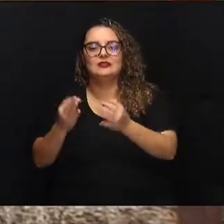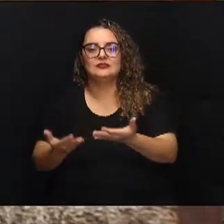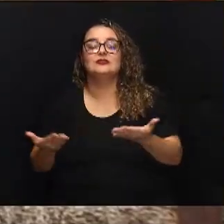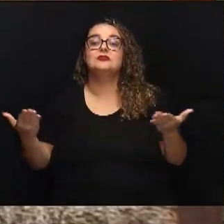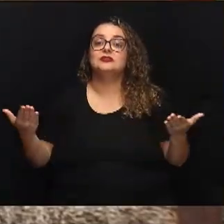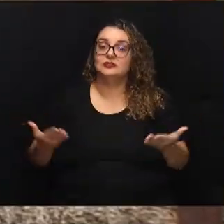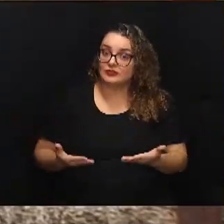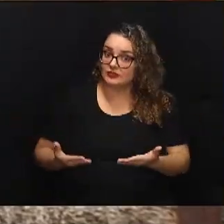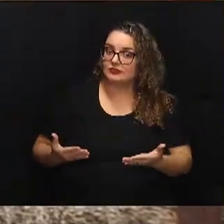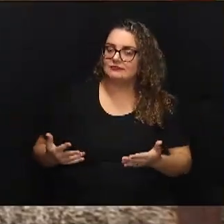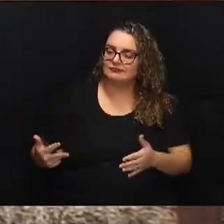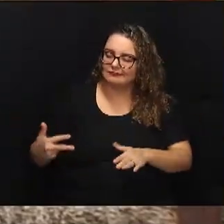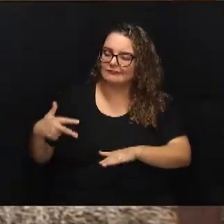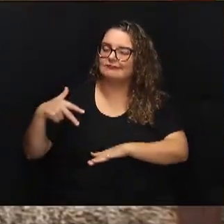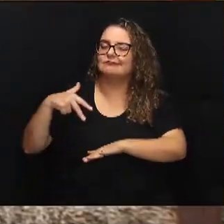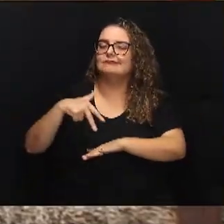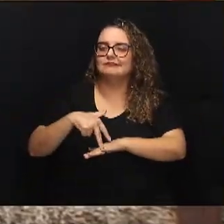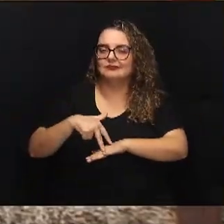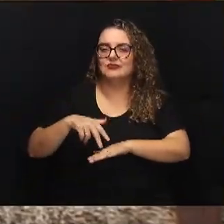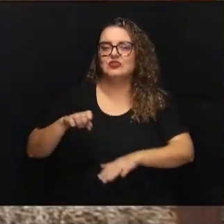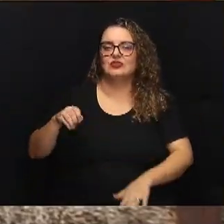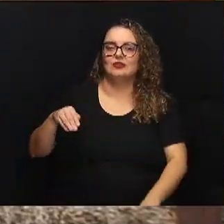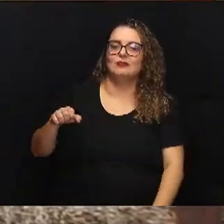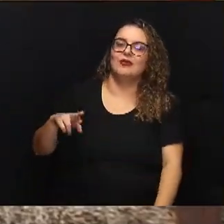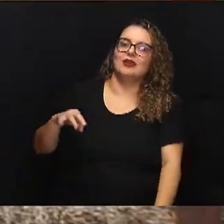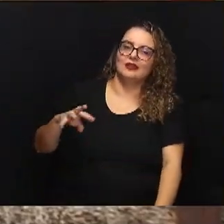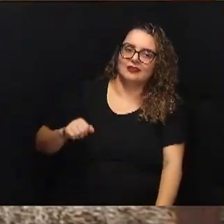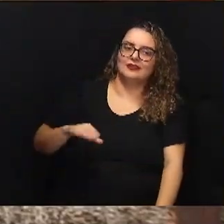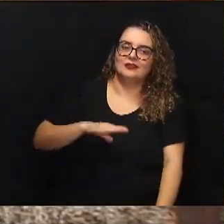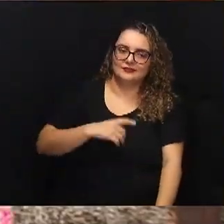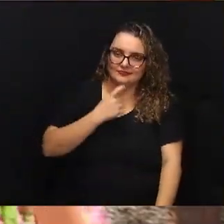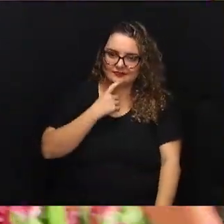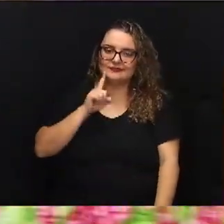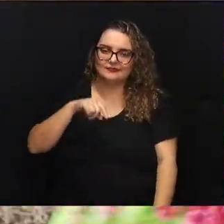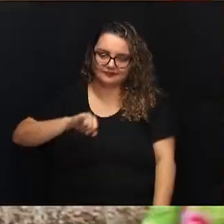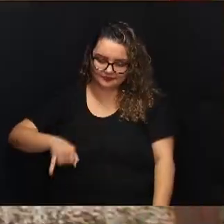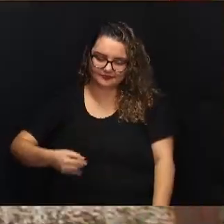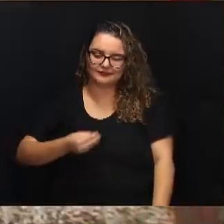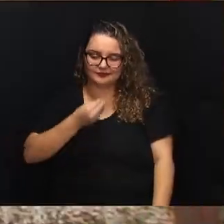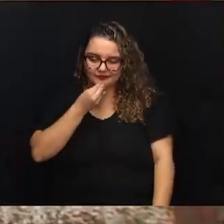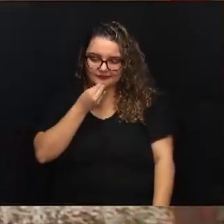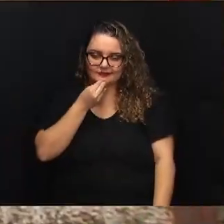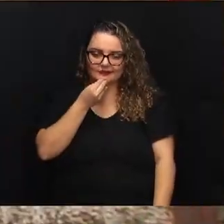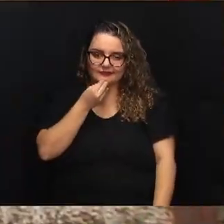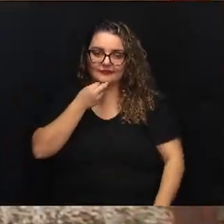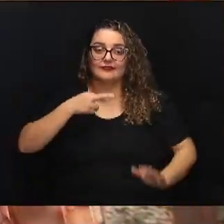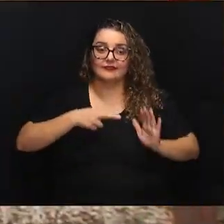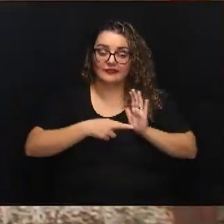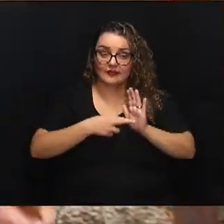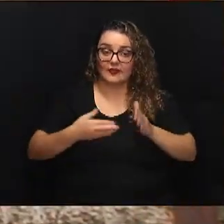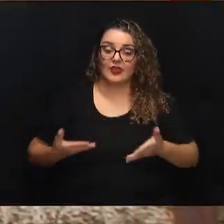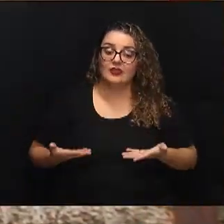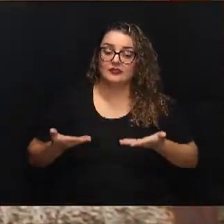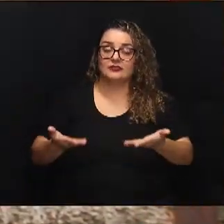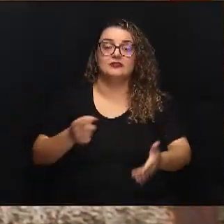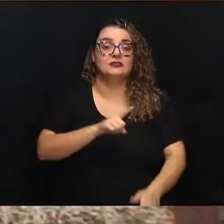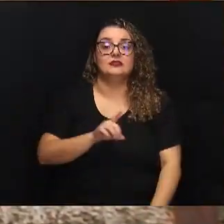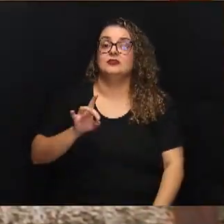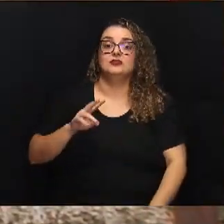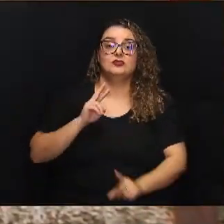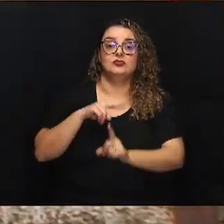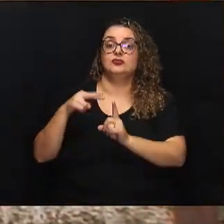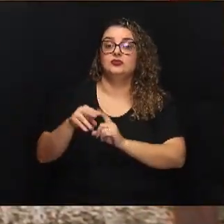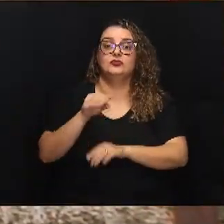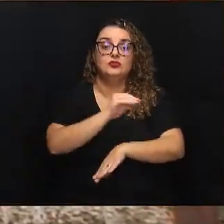hoje nesse lugar de emérita da cidade de Campinas. É uma oportunidade de levar essa representação, não só na perspectiva